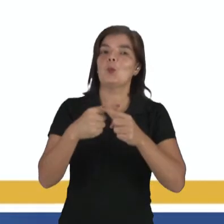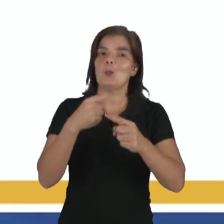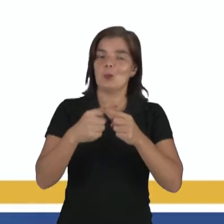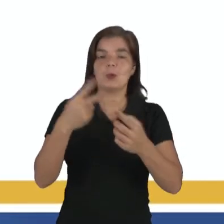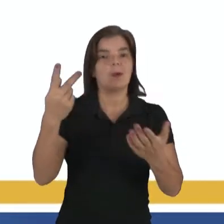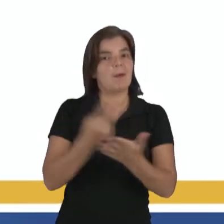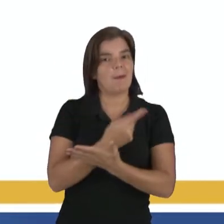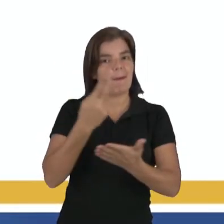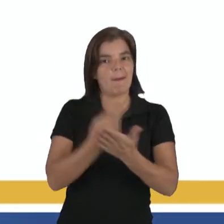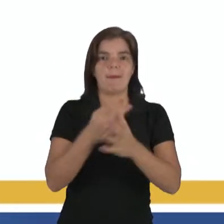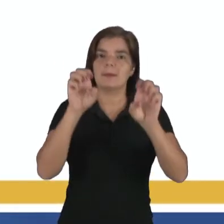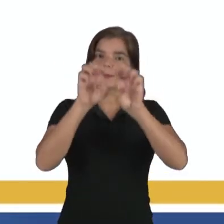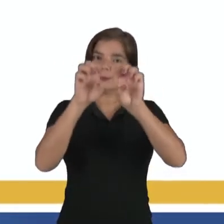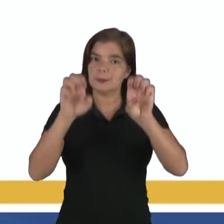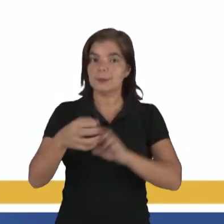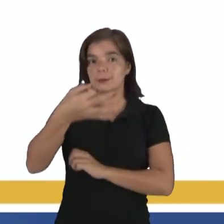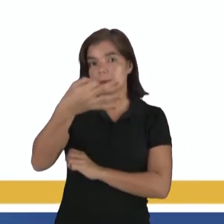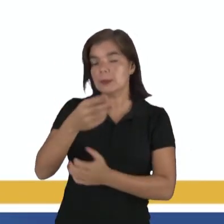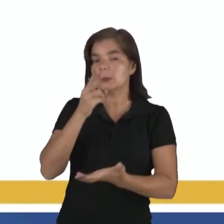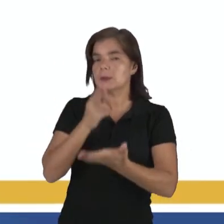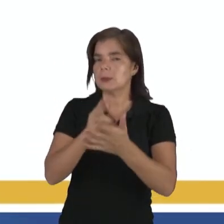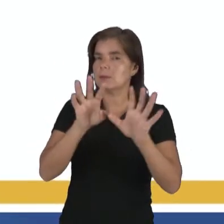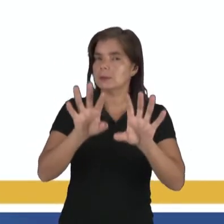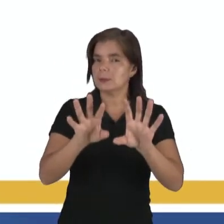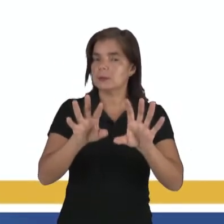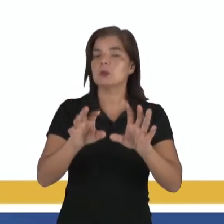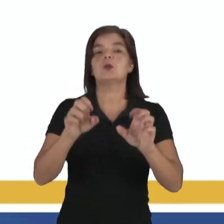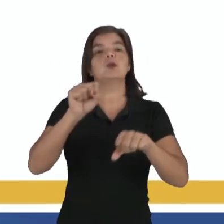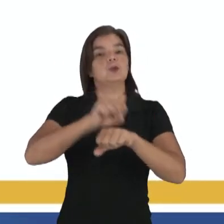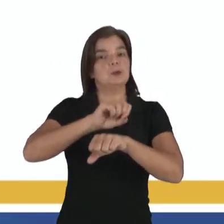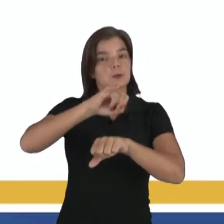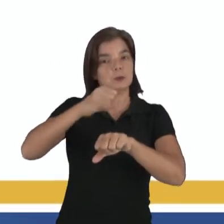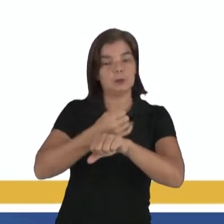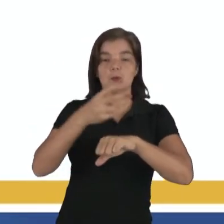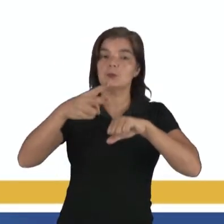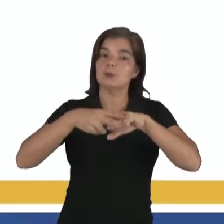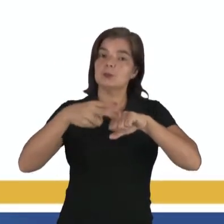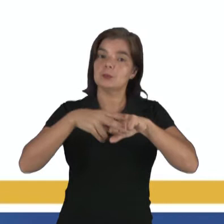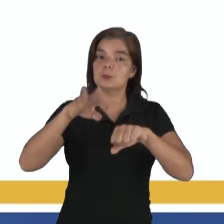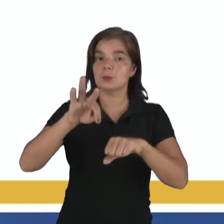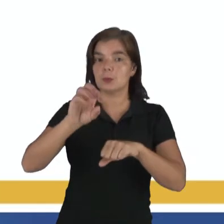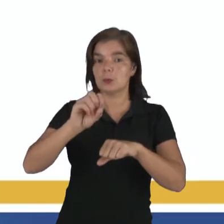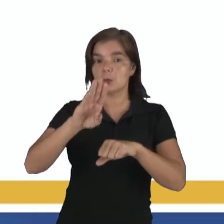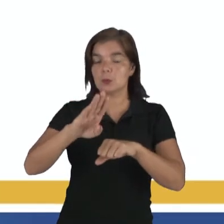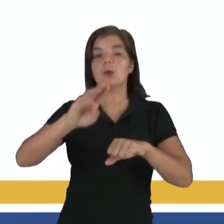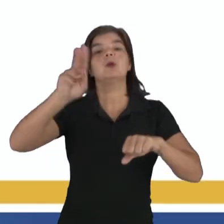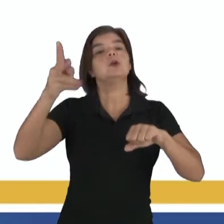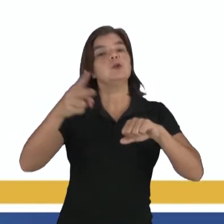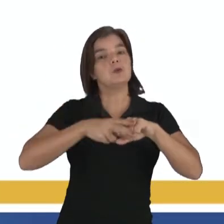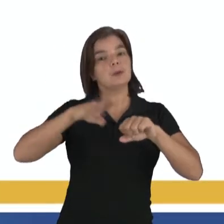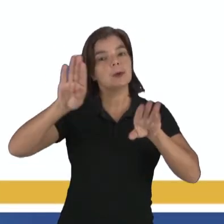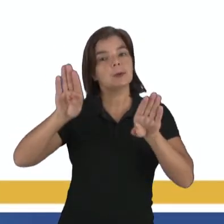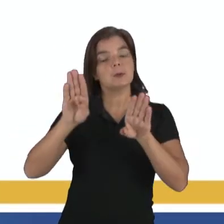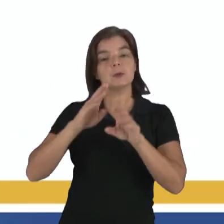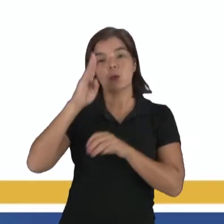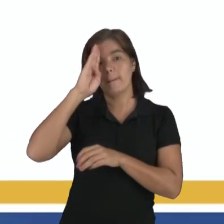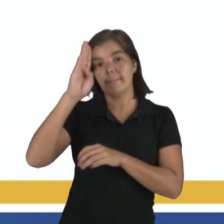podem errar a estrutura, tá? Então, vai ser sempre dessa forma aí. Sujeito, verbo to be, verbo principal com finalzinho em